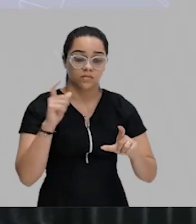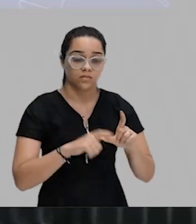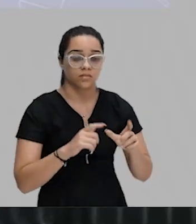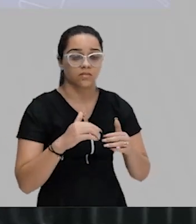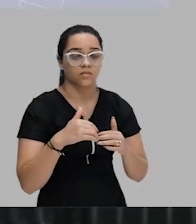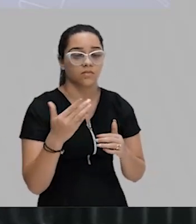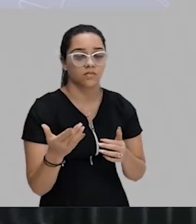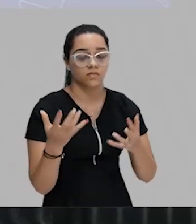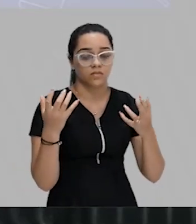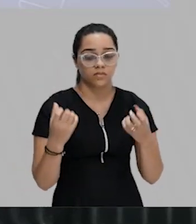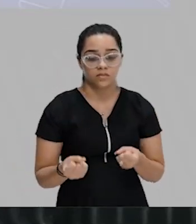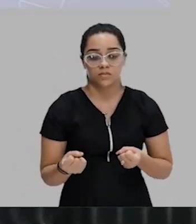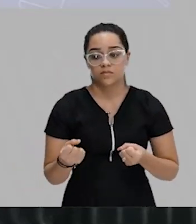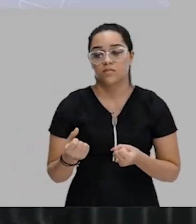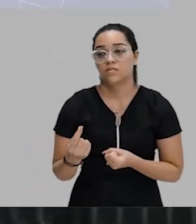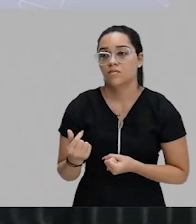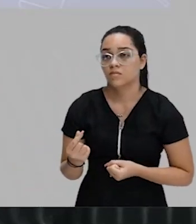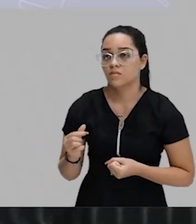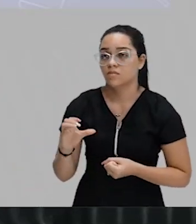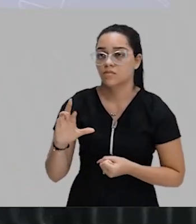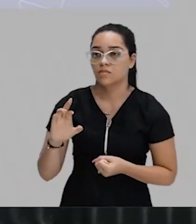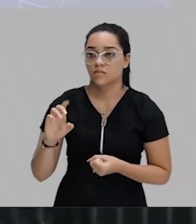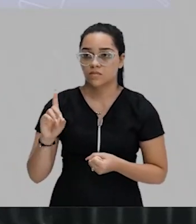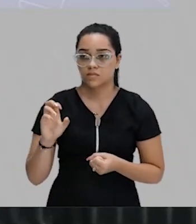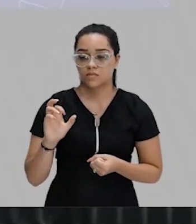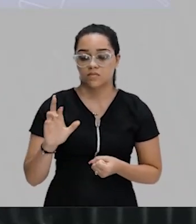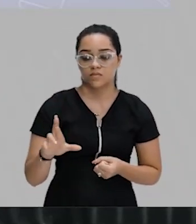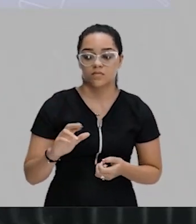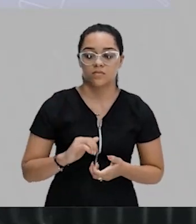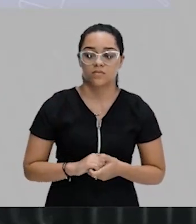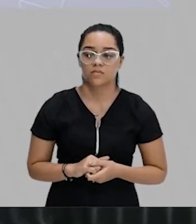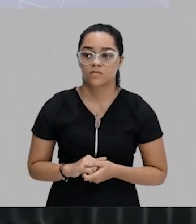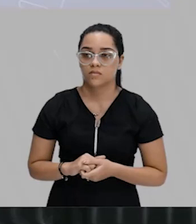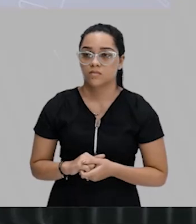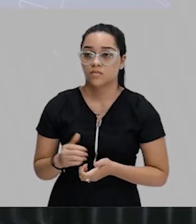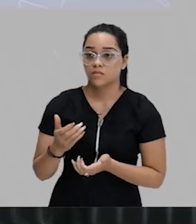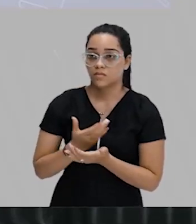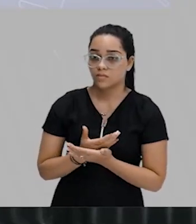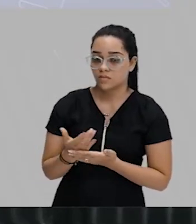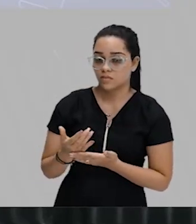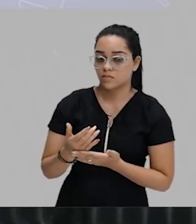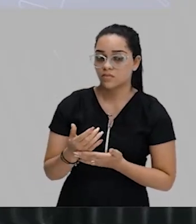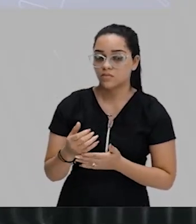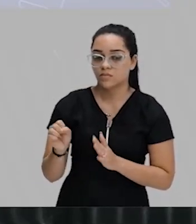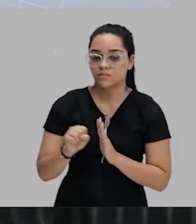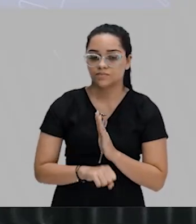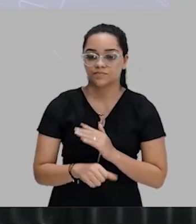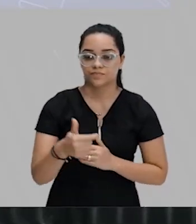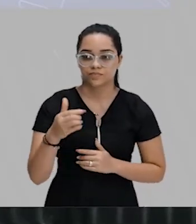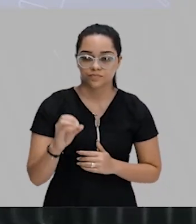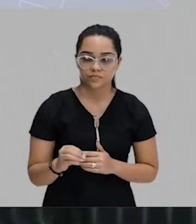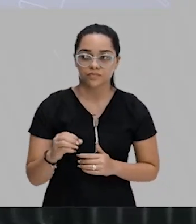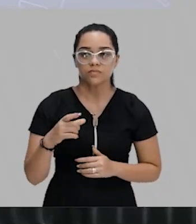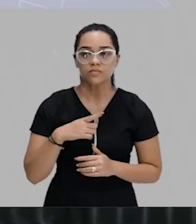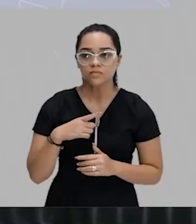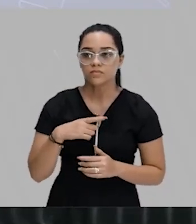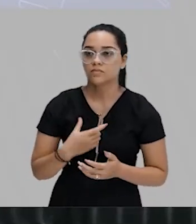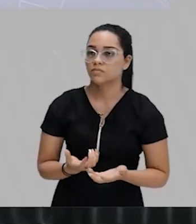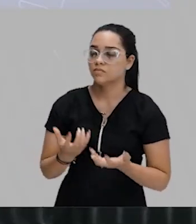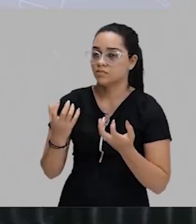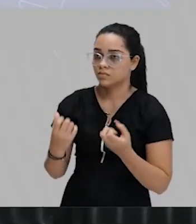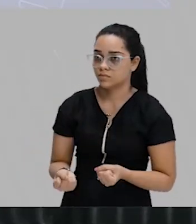externa, recebendo inclusive status de credor. No começo do século XX, o Brasil chegou a